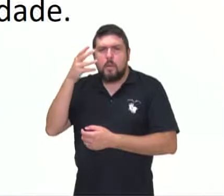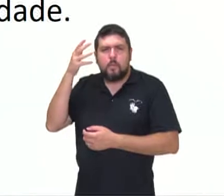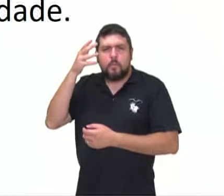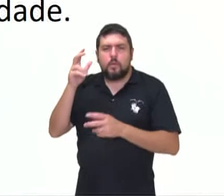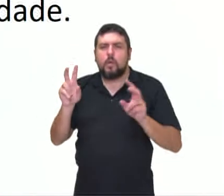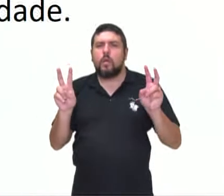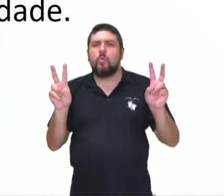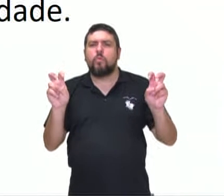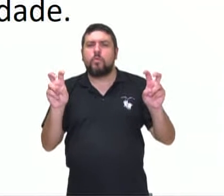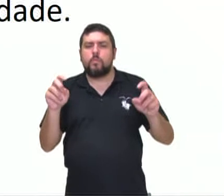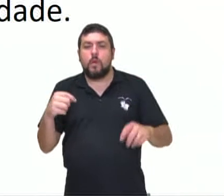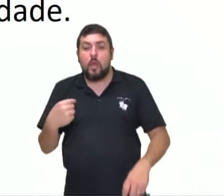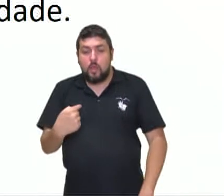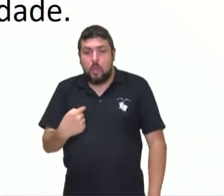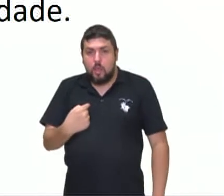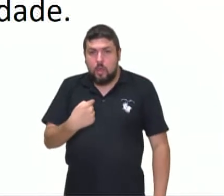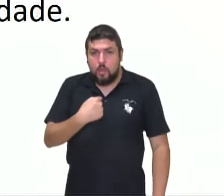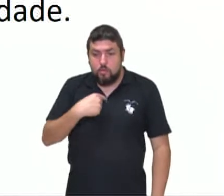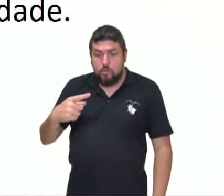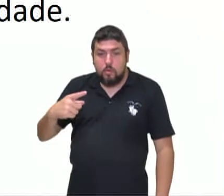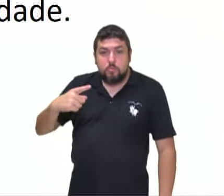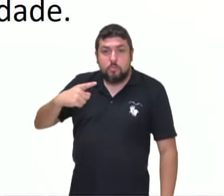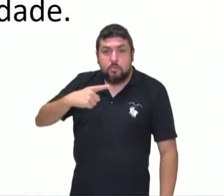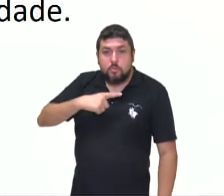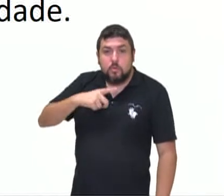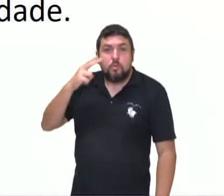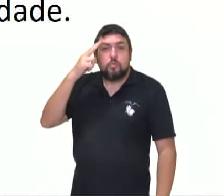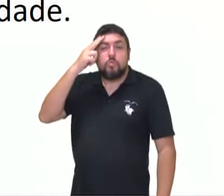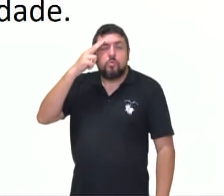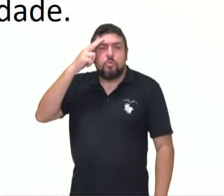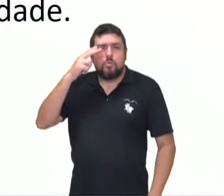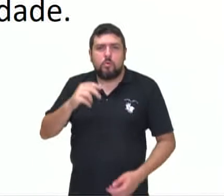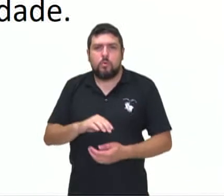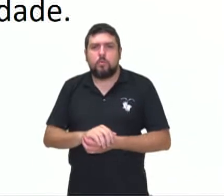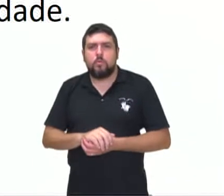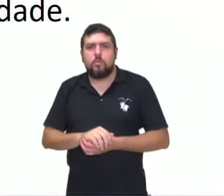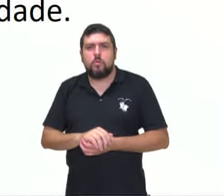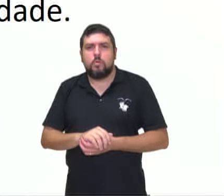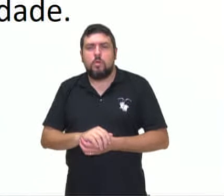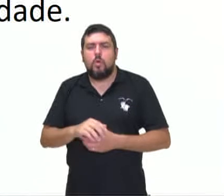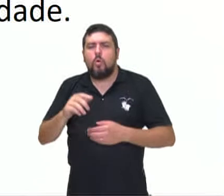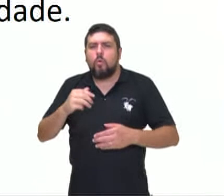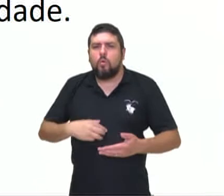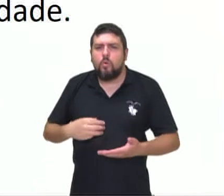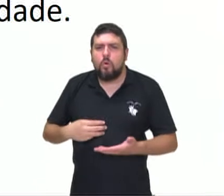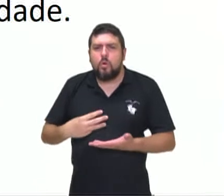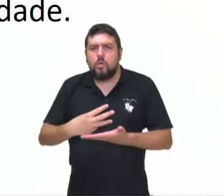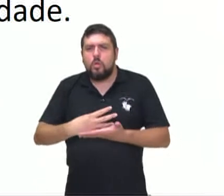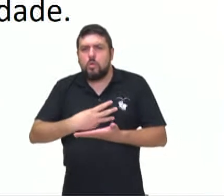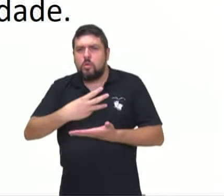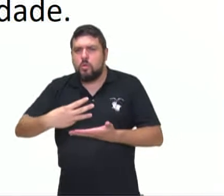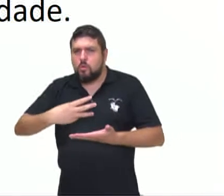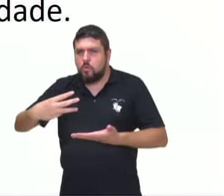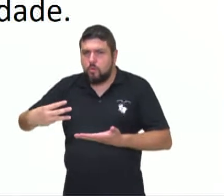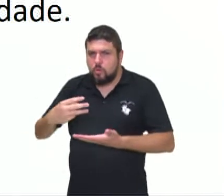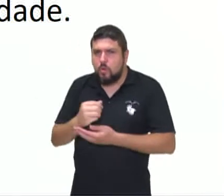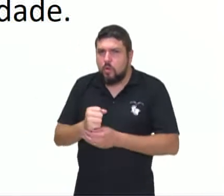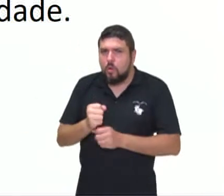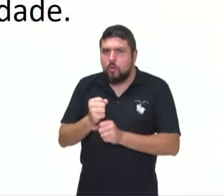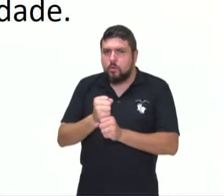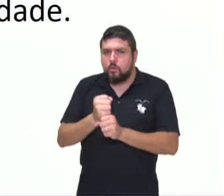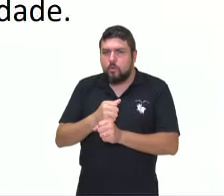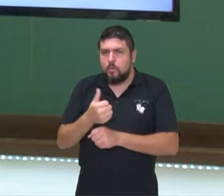Eu tenho um sonho. Esse discurso foi proferido em Washington, capital dos Estados Unidos, em